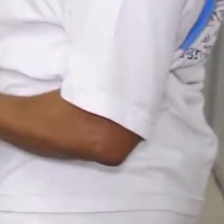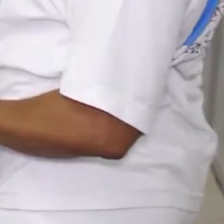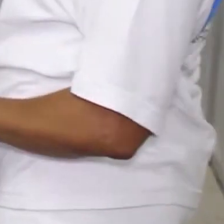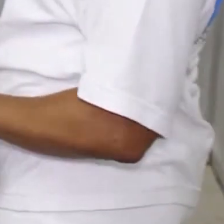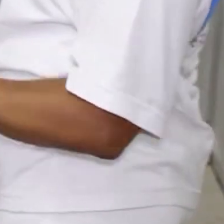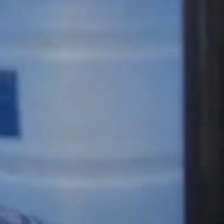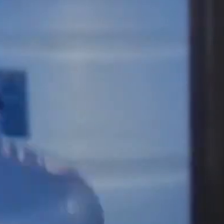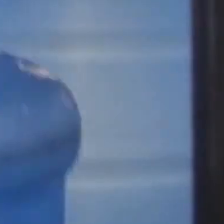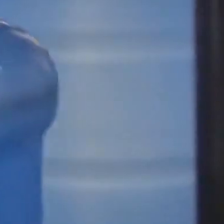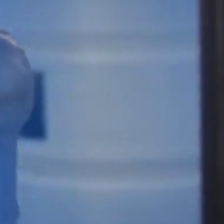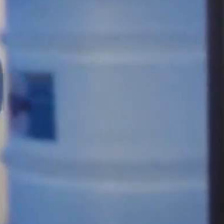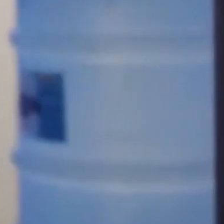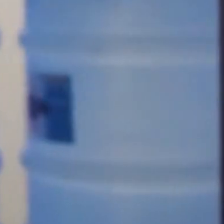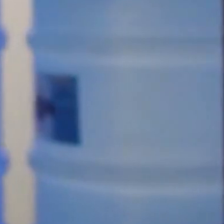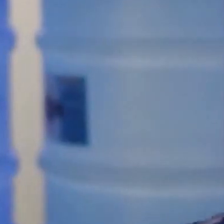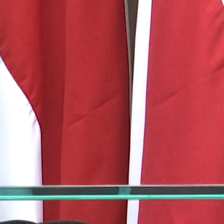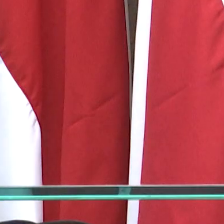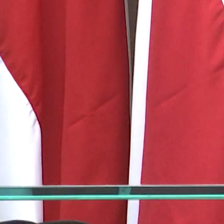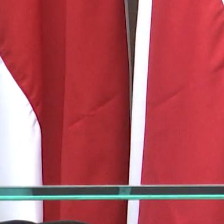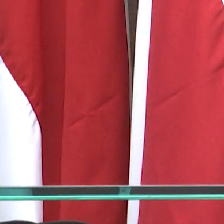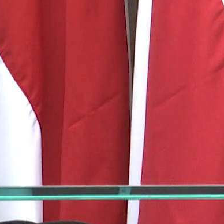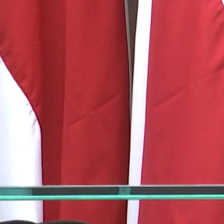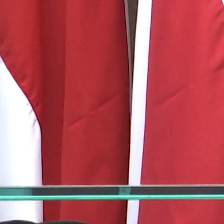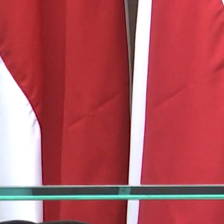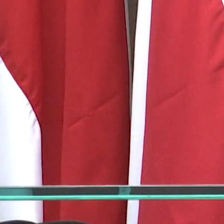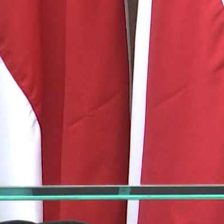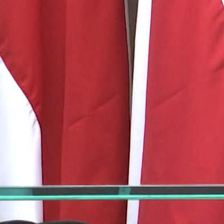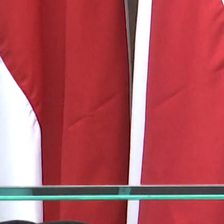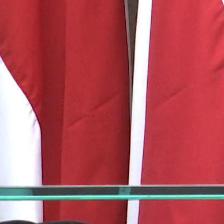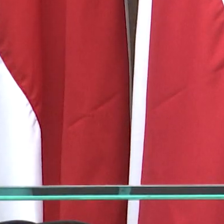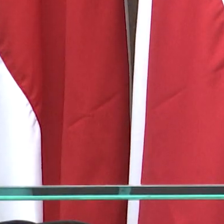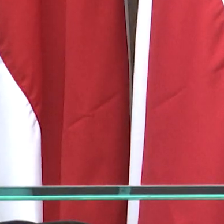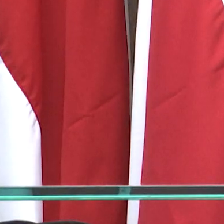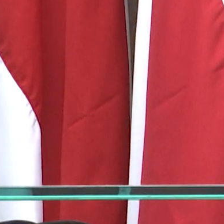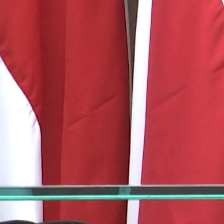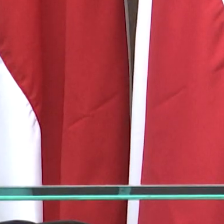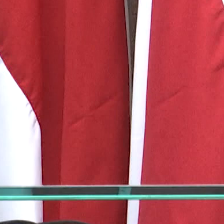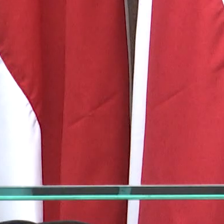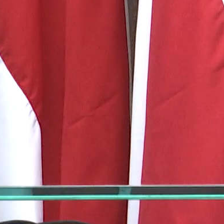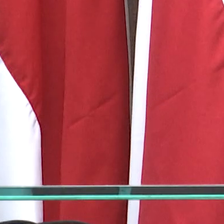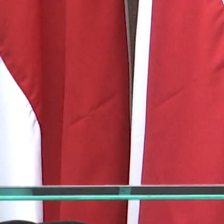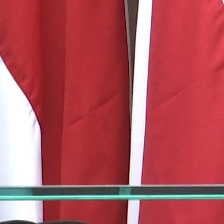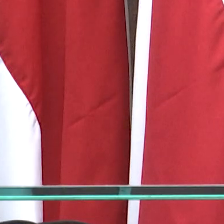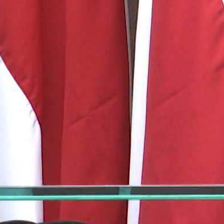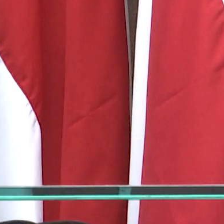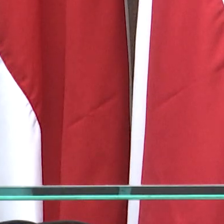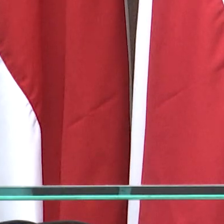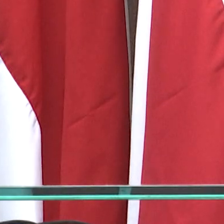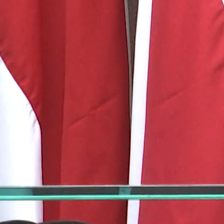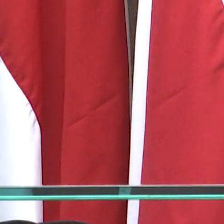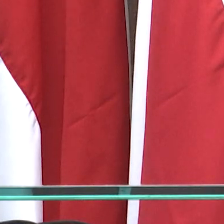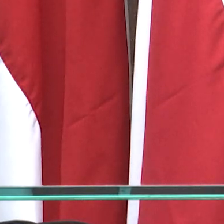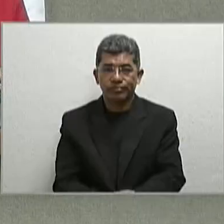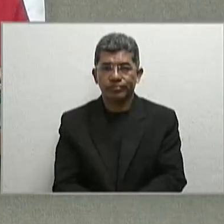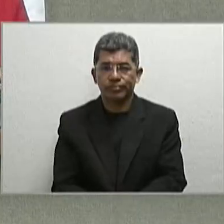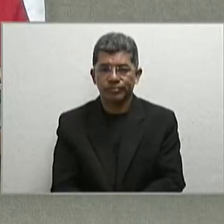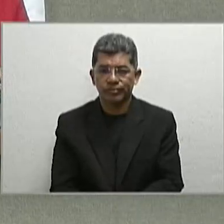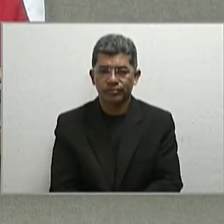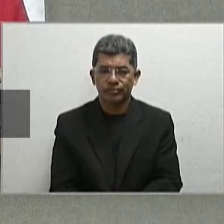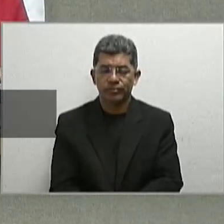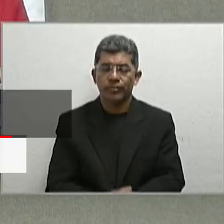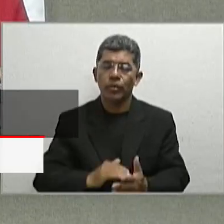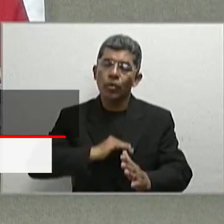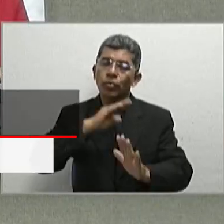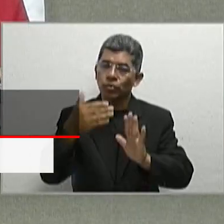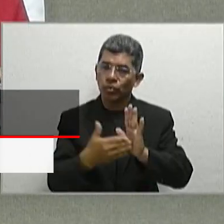controle de qualidade deste produto para o deputado do Adjunto Afonso a medida vai trazer benefícios ao Amazonas todos